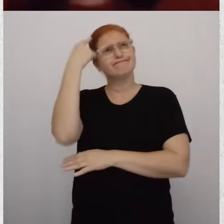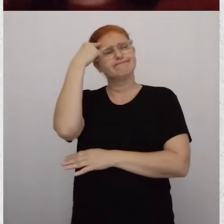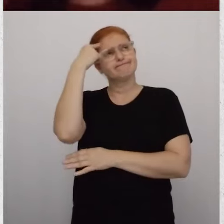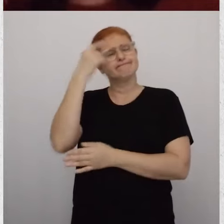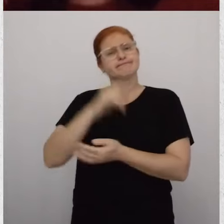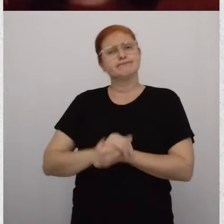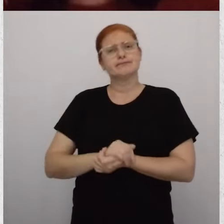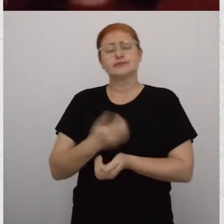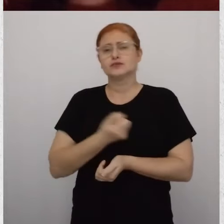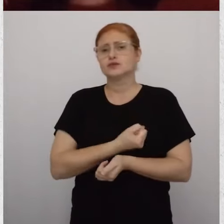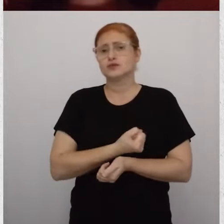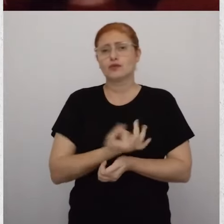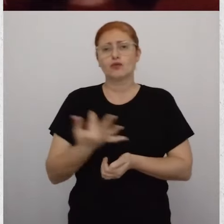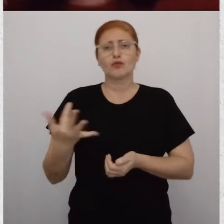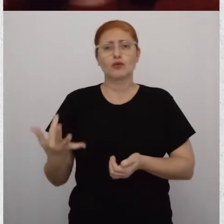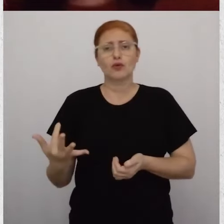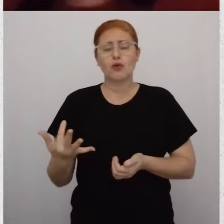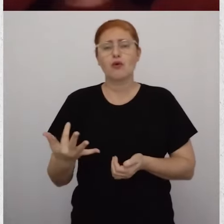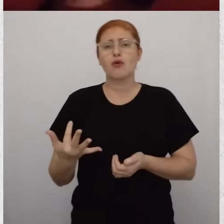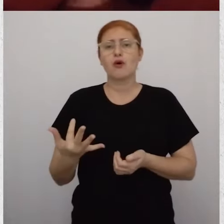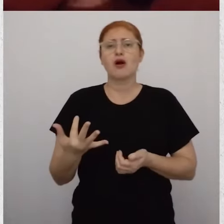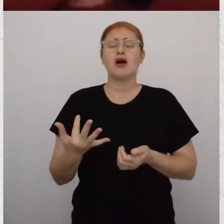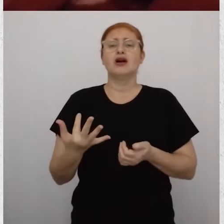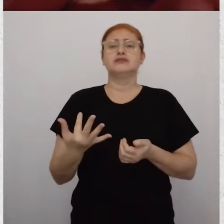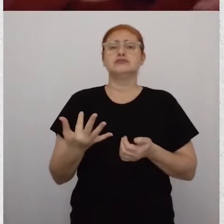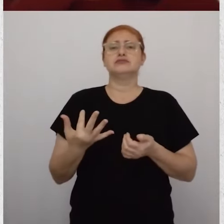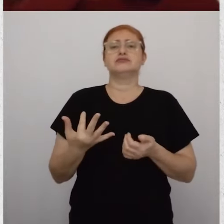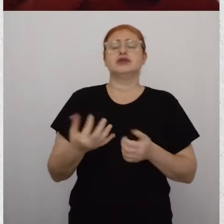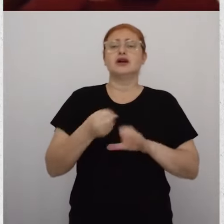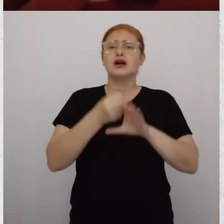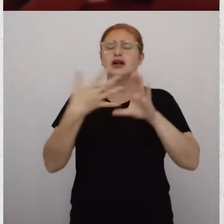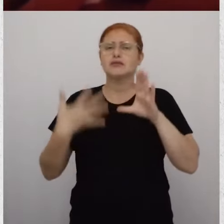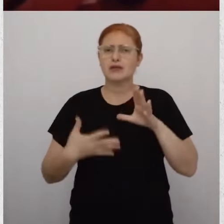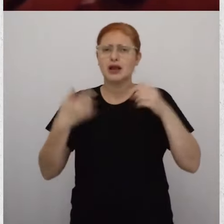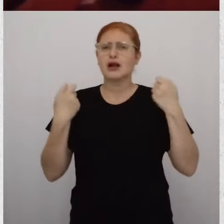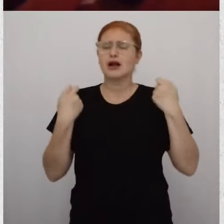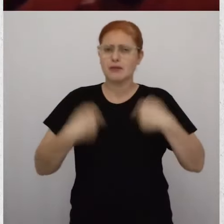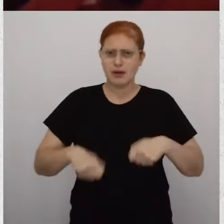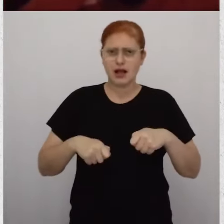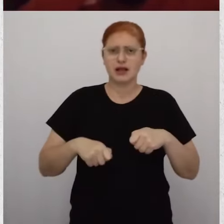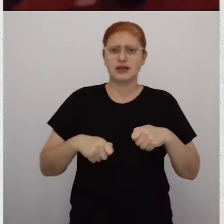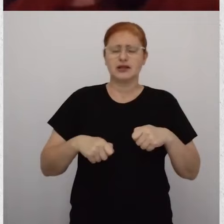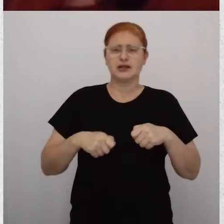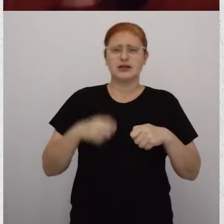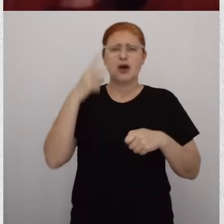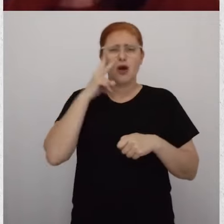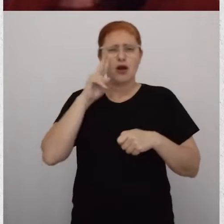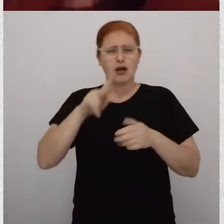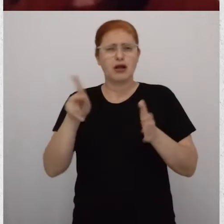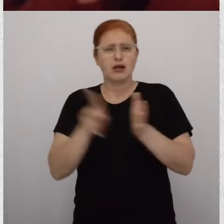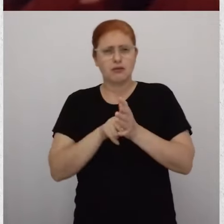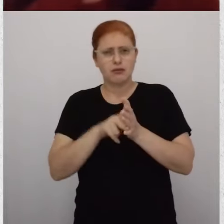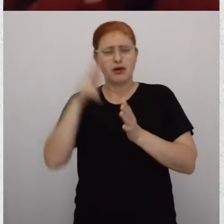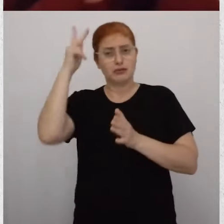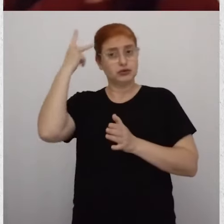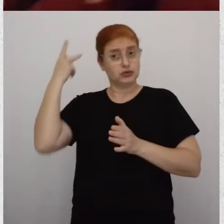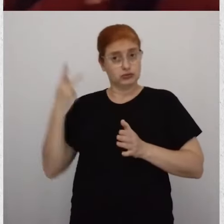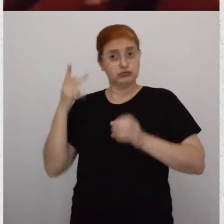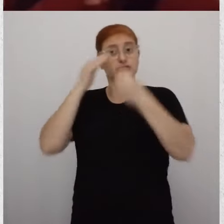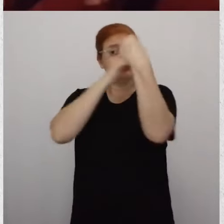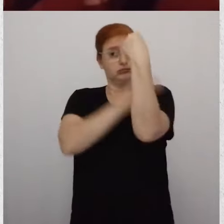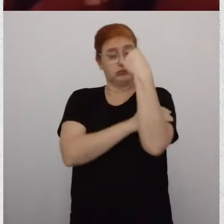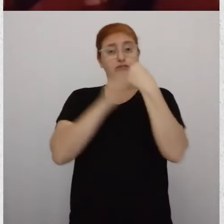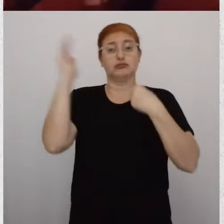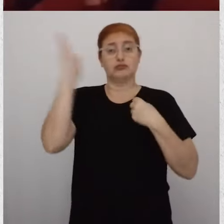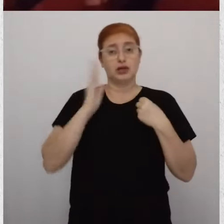perguntando, assim, quais eram os elementos que possibilitavam. E aí, olhando, na verdade, para a própria história do feminismo, não só no Brasil, mas em